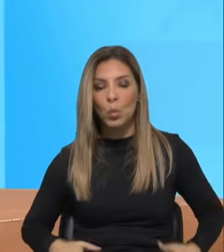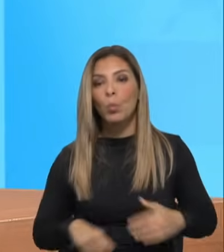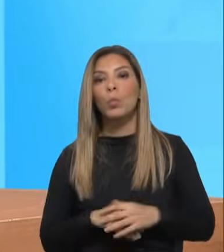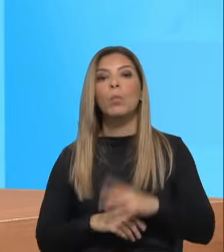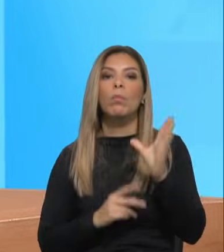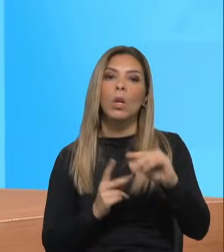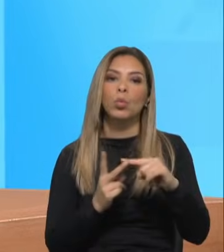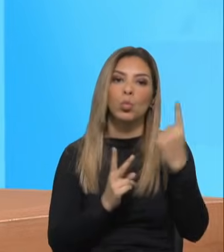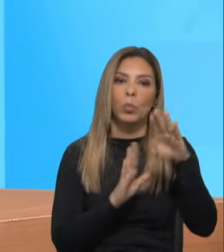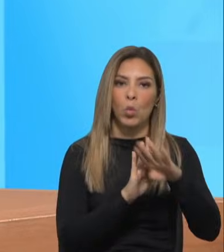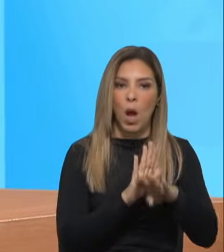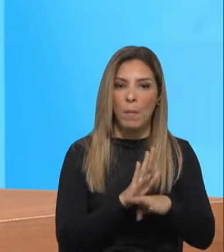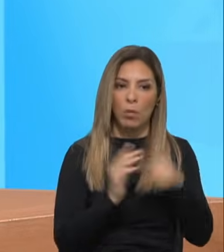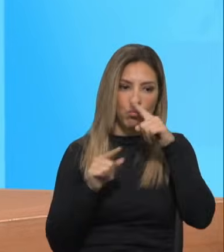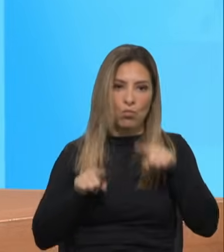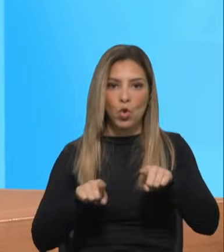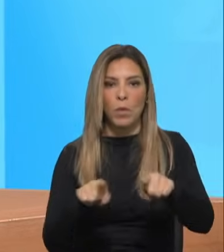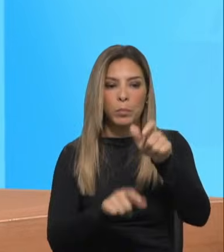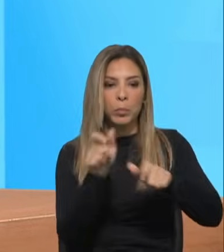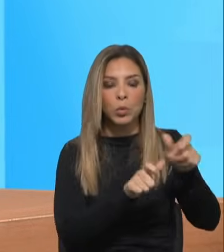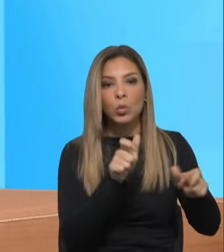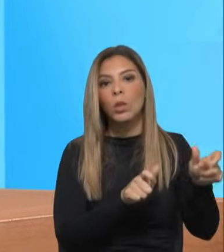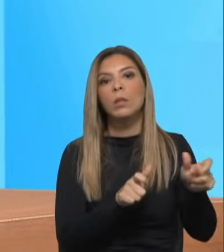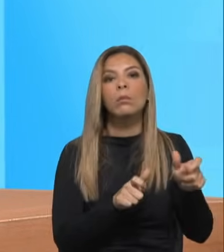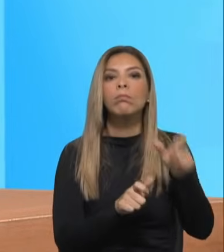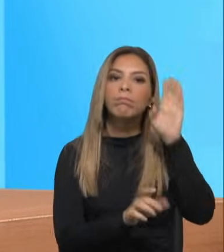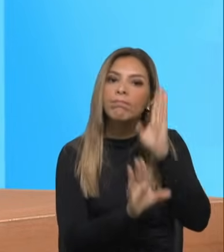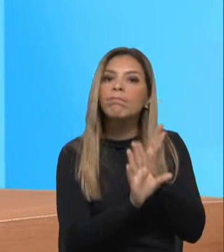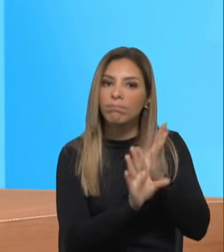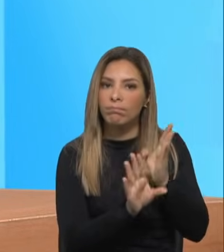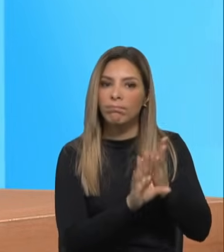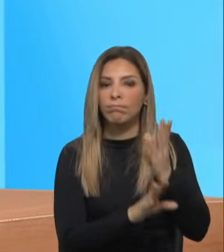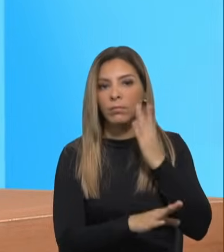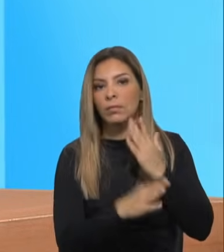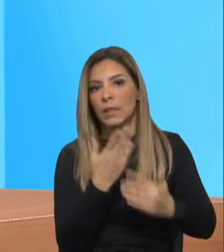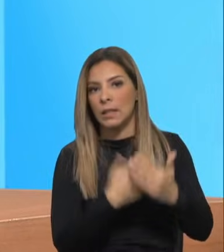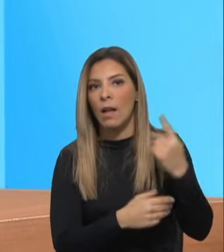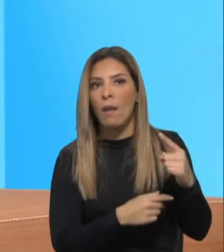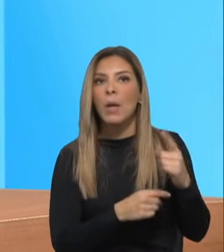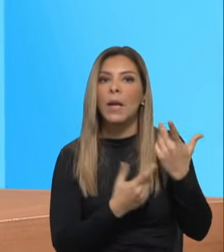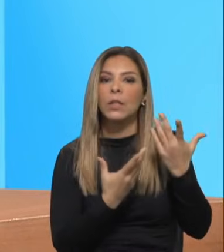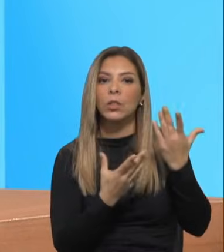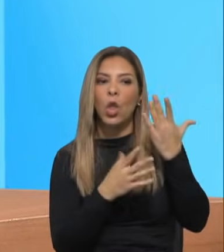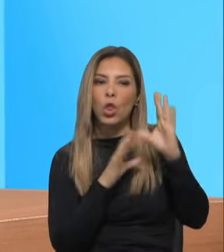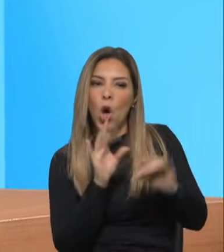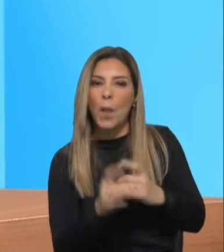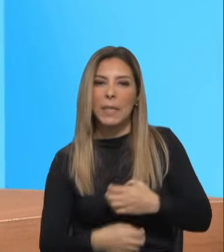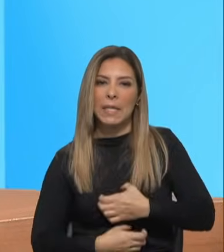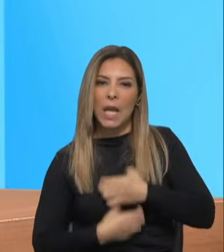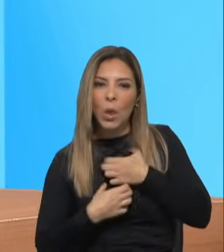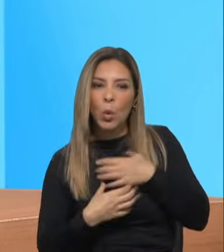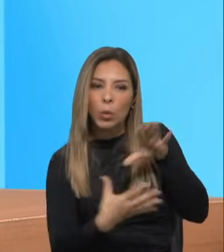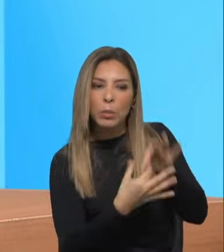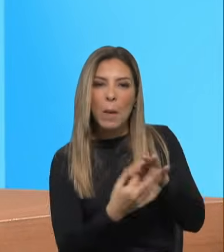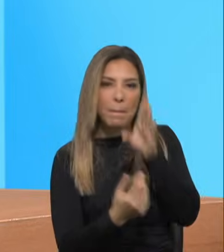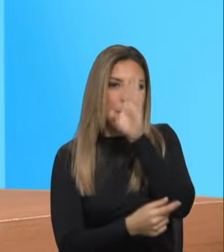que estará a funcionar em paralelo, dirigido às pessoas com deficiência psíquica, que será um programa mais sensorial, mais prático,